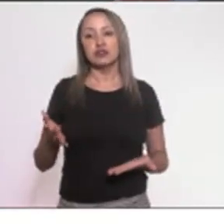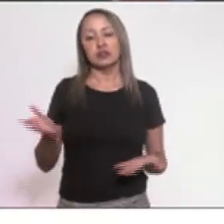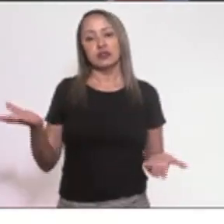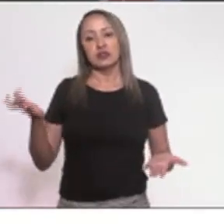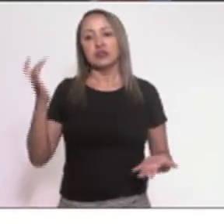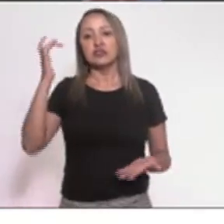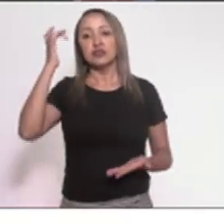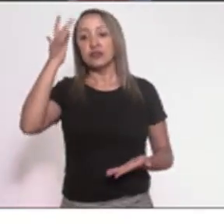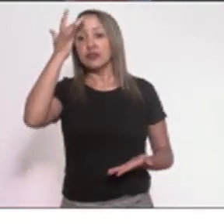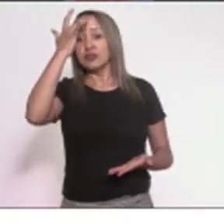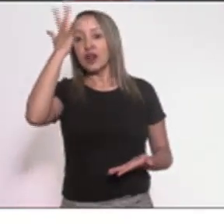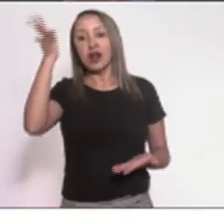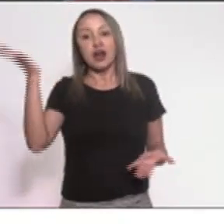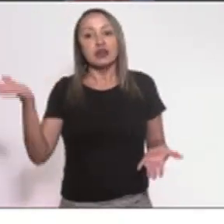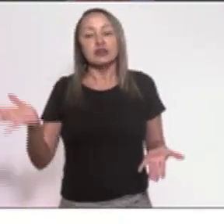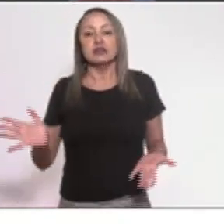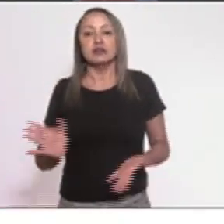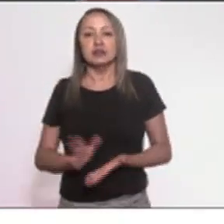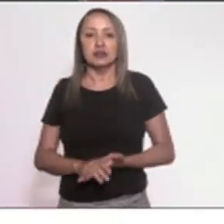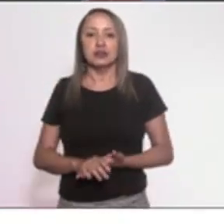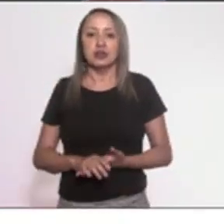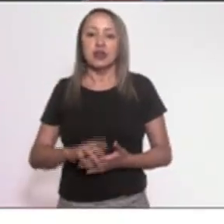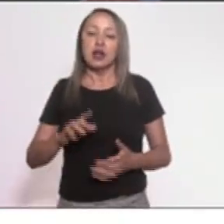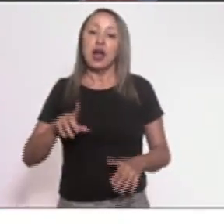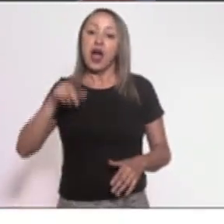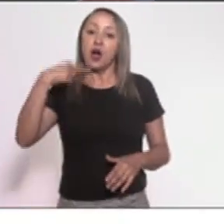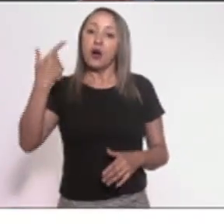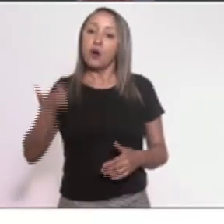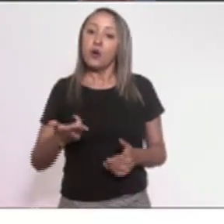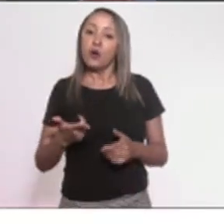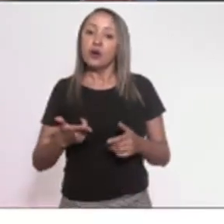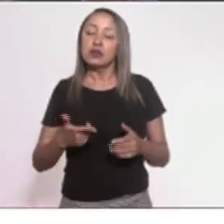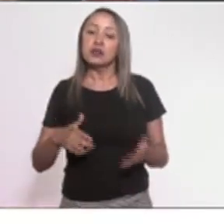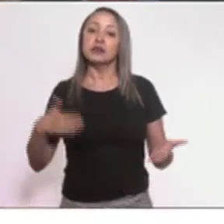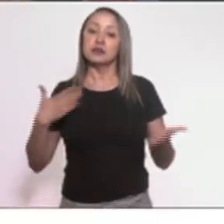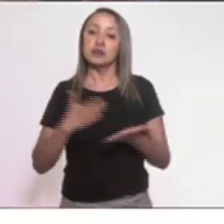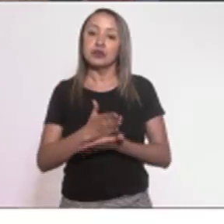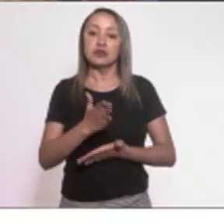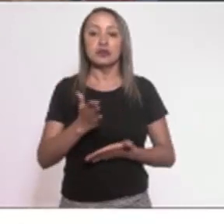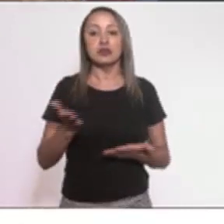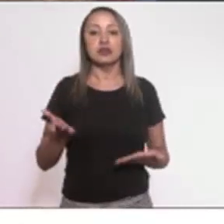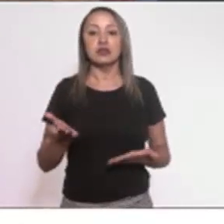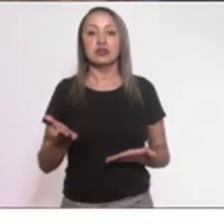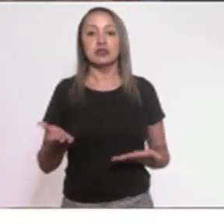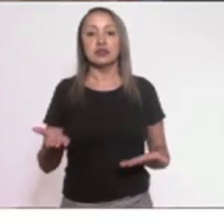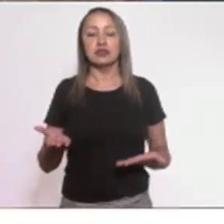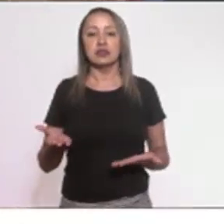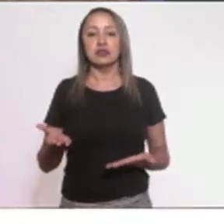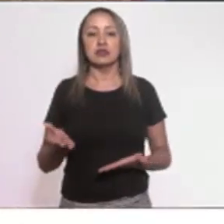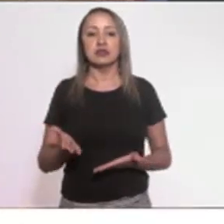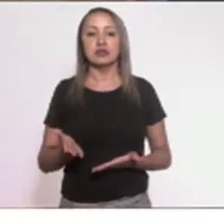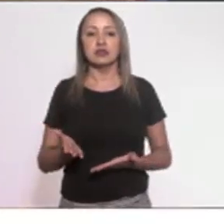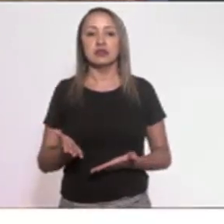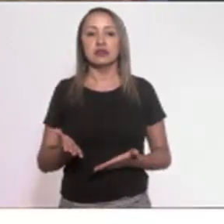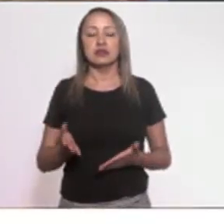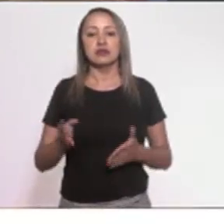se discutiria esse substitutivo. A outra seria a aprovação do substitutivo e se discutiria... Sem prejuízo, retira as emendas, a gente vota a primeira discussão